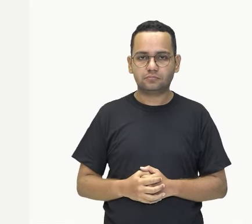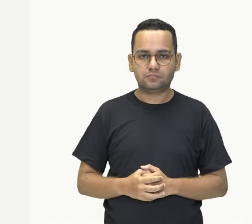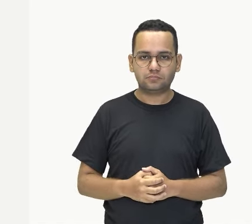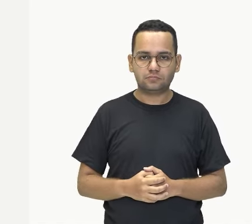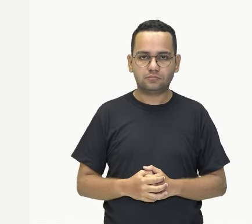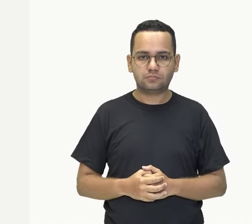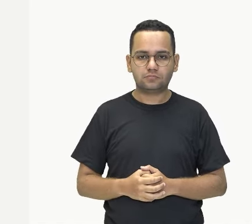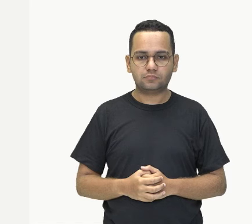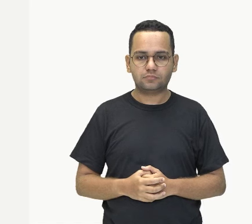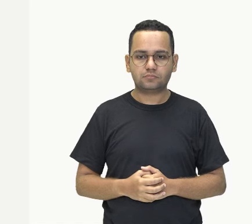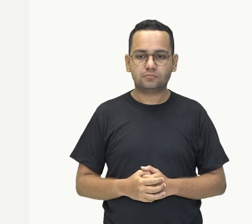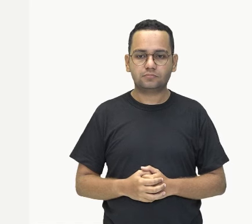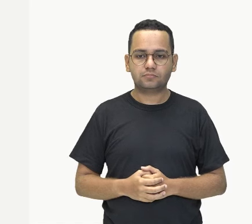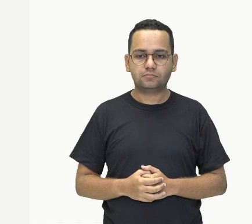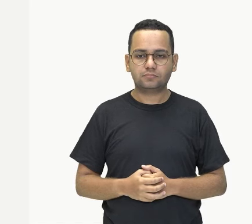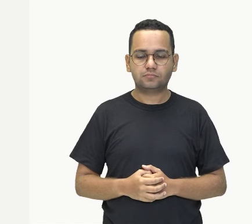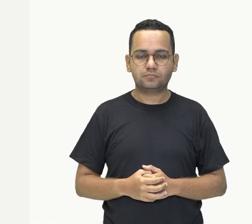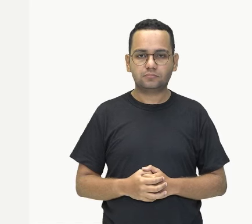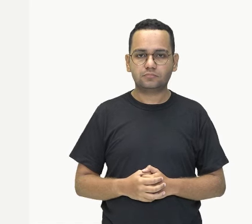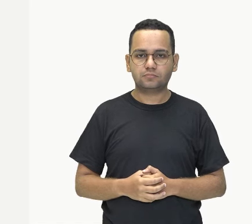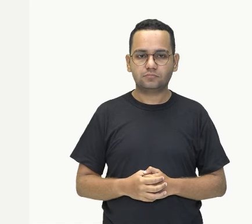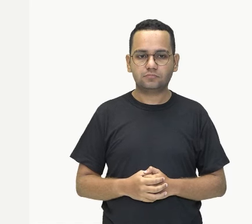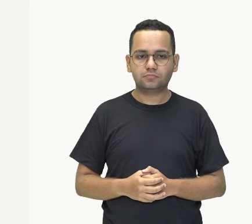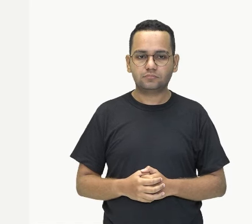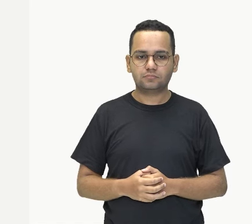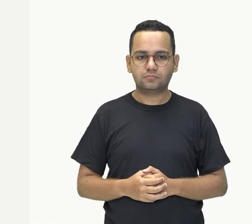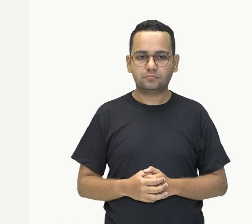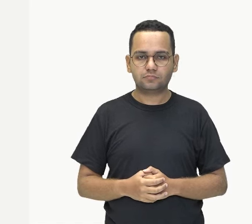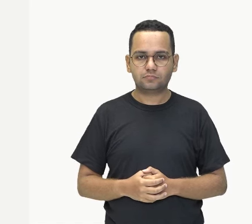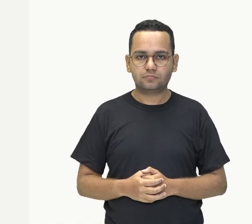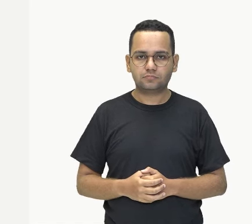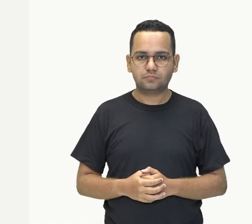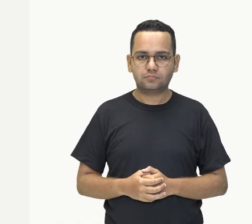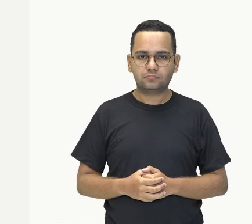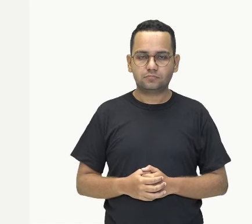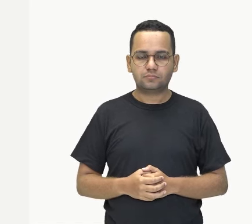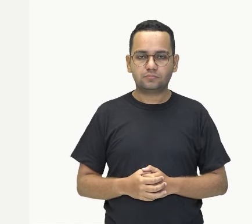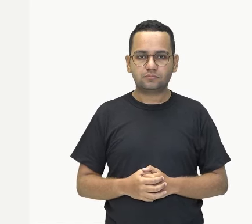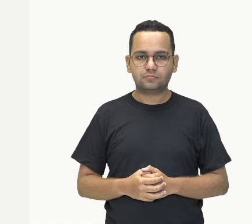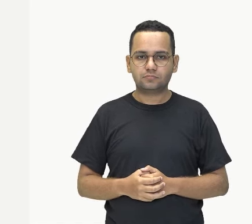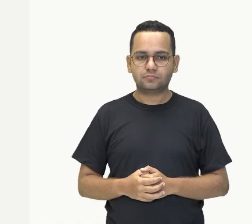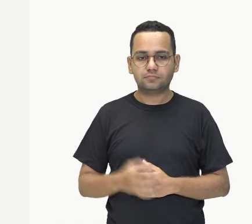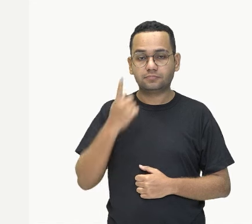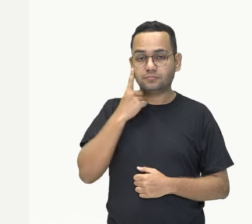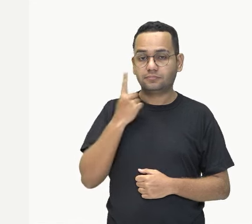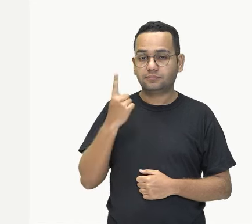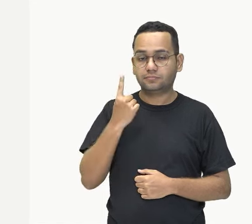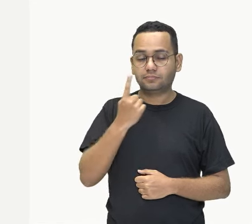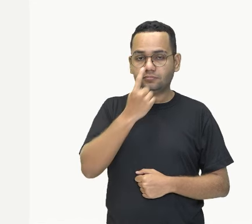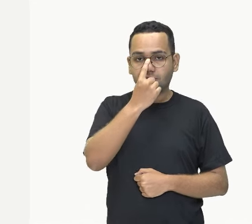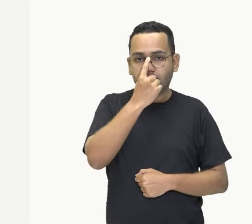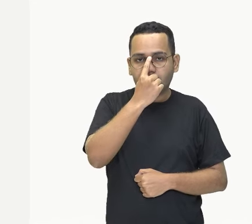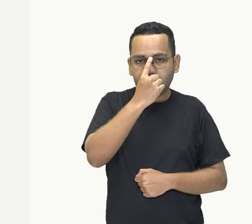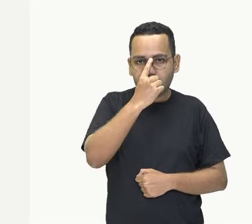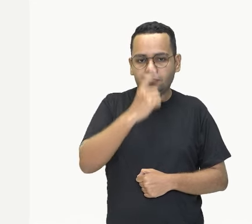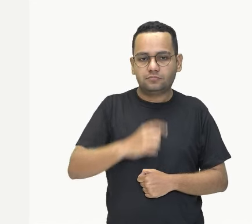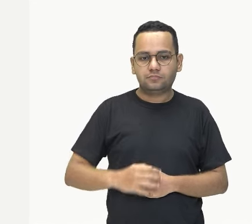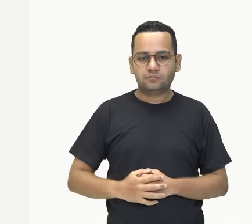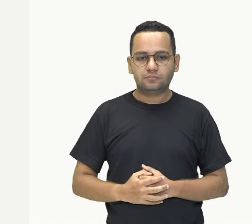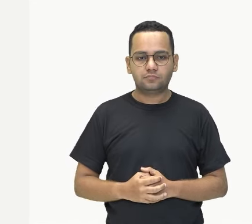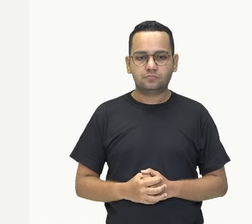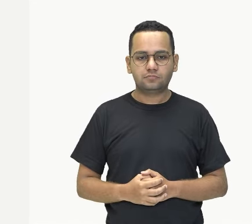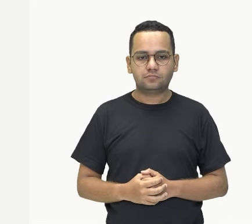Mais um exemplo aqui eu tenho. X vezes y vezes